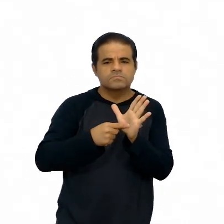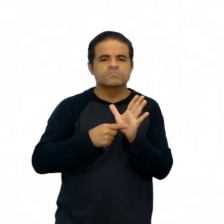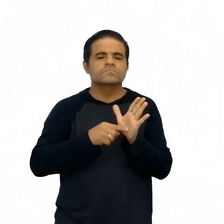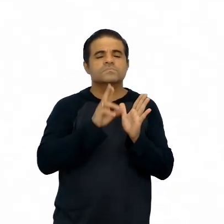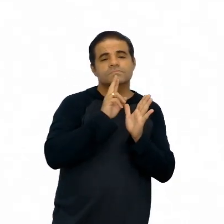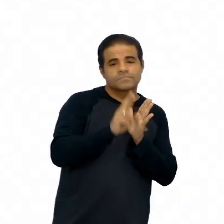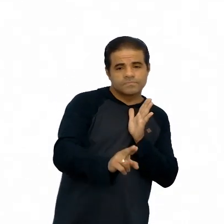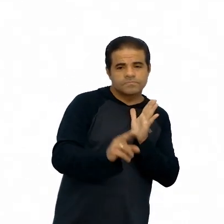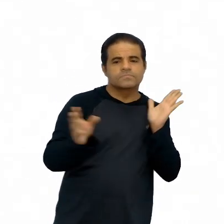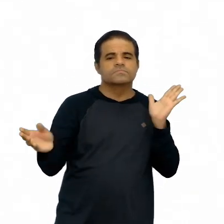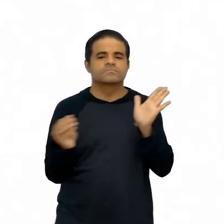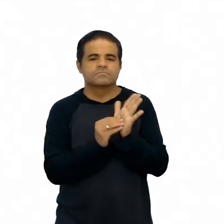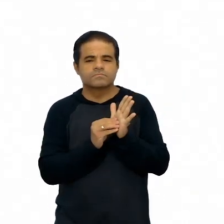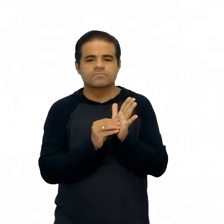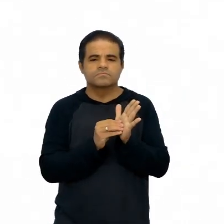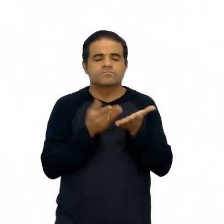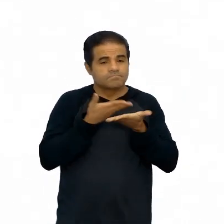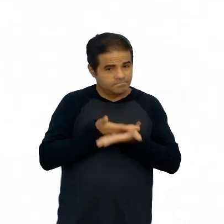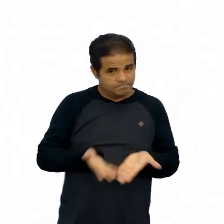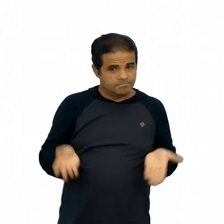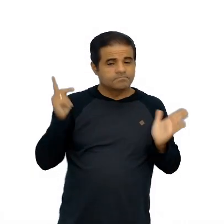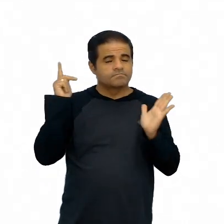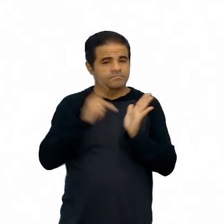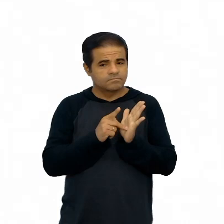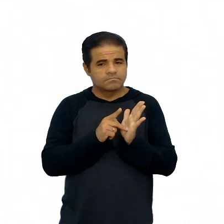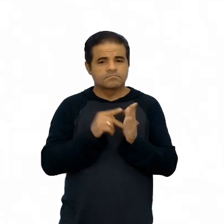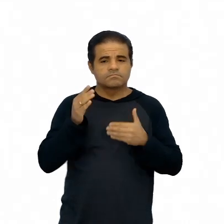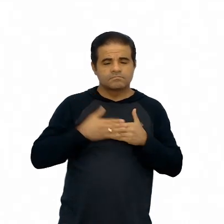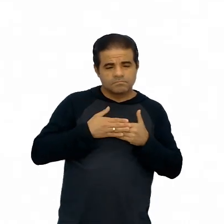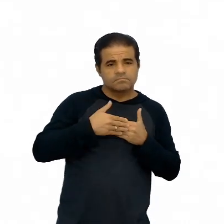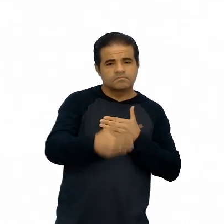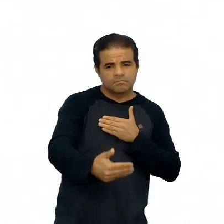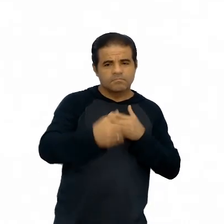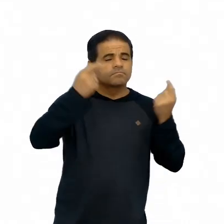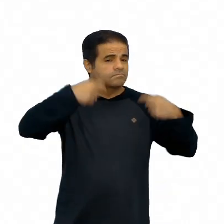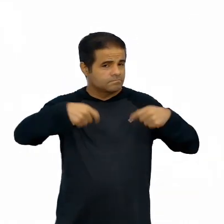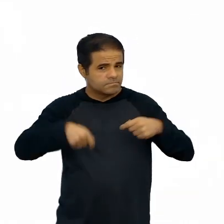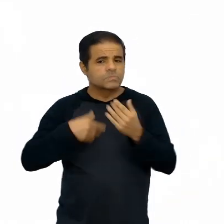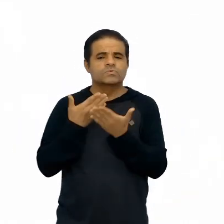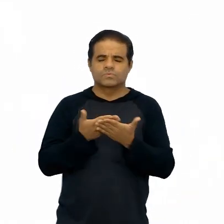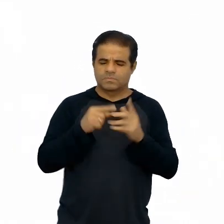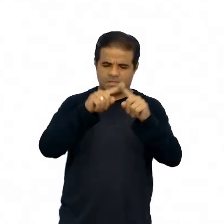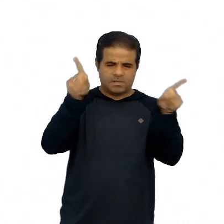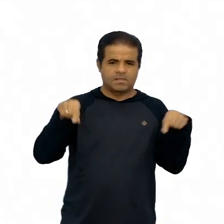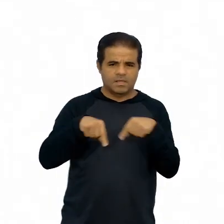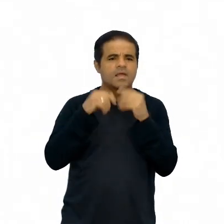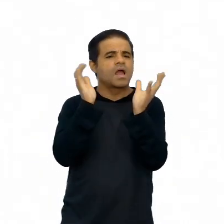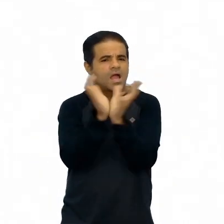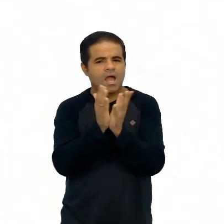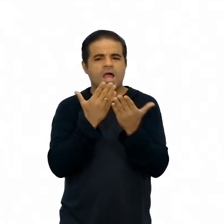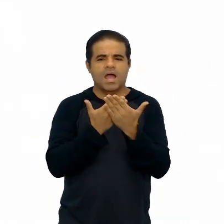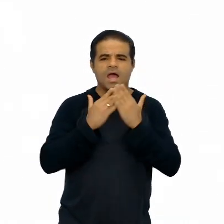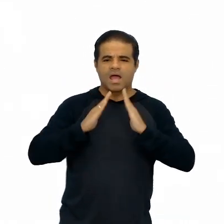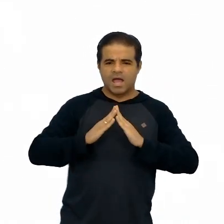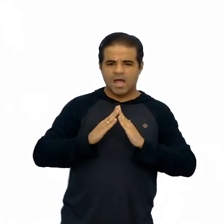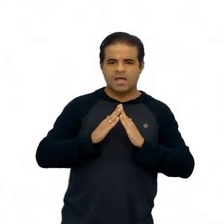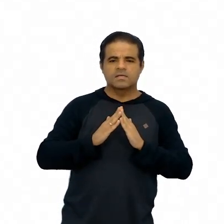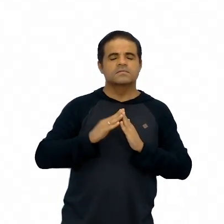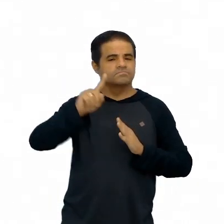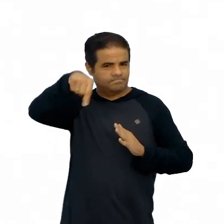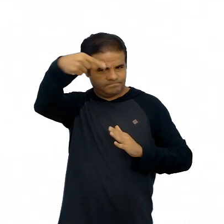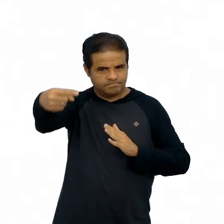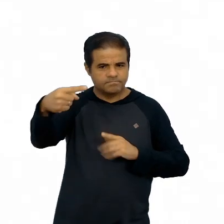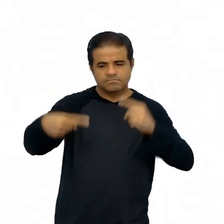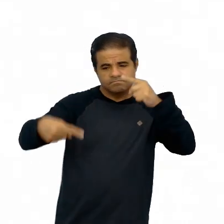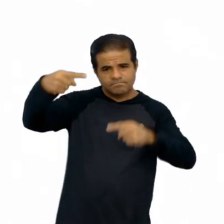aqui no caso, saber o que são as propriedades de um quadrilátero, será que eu vou pedir para eles estudar isso em casa e a gente vai discutir na aula que vem? O que eu vou fazer? Ah, vou